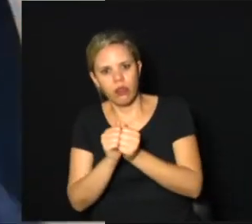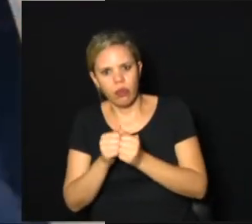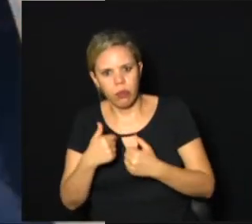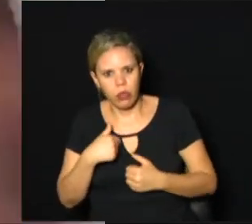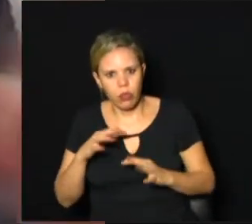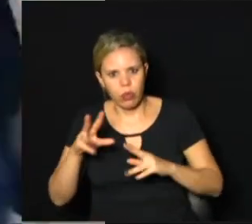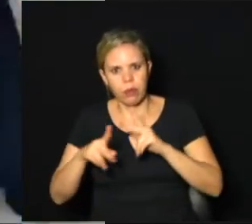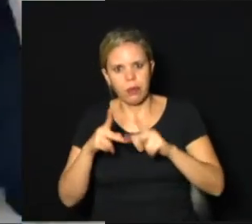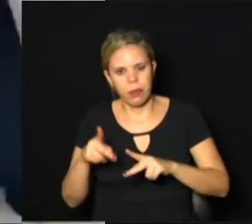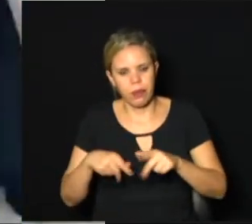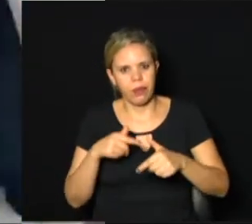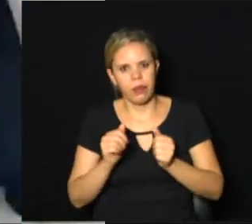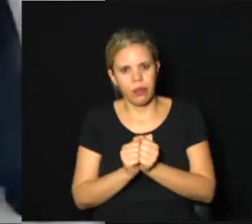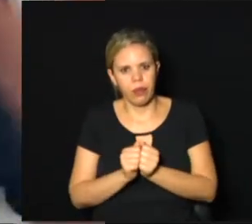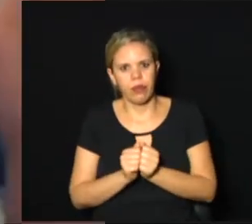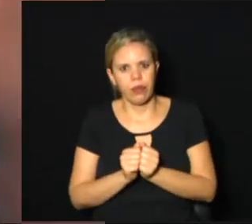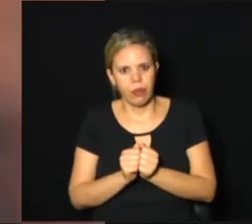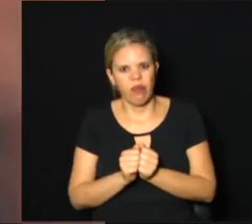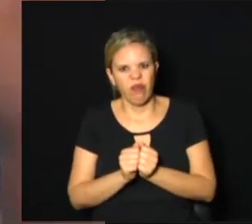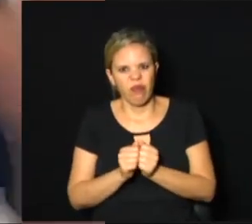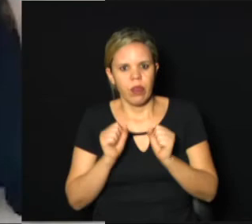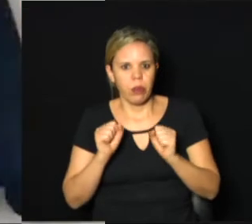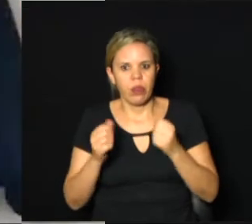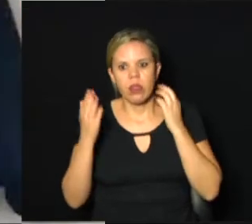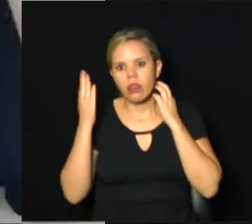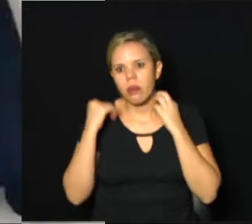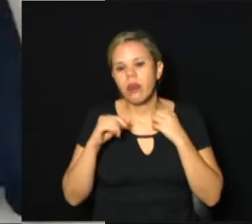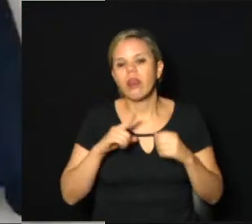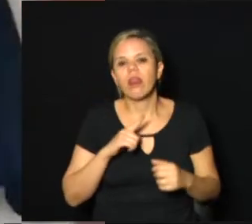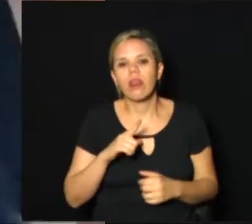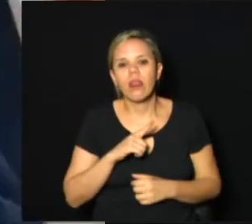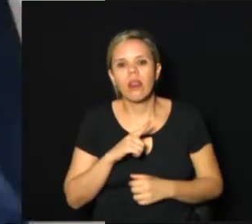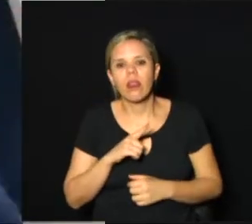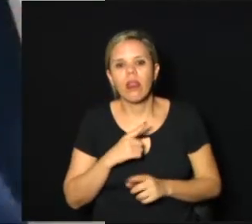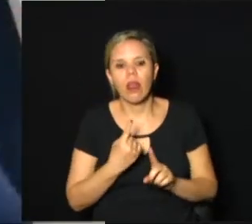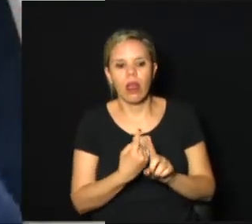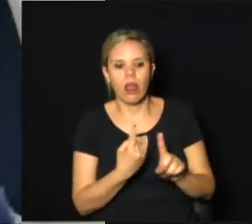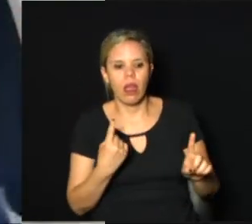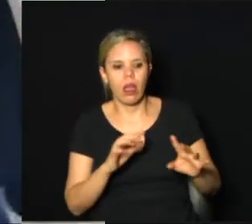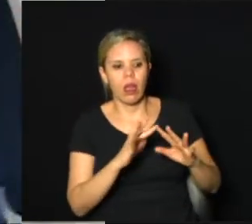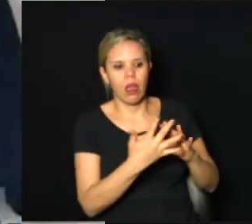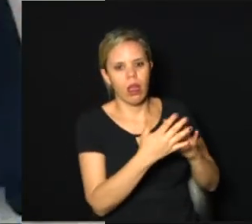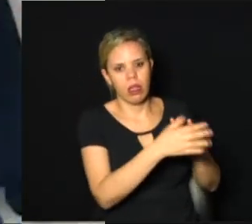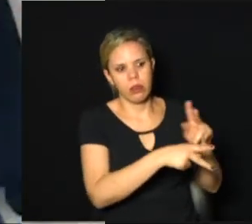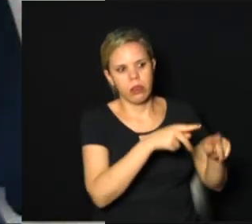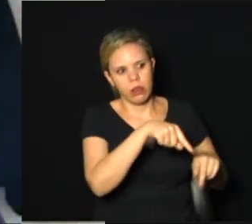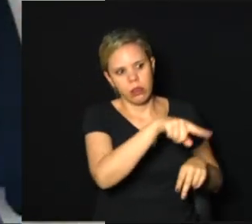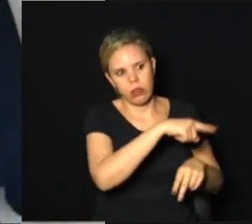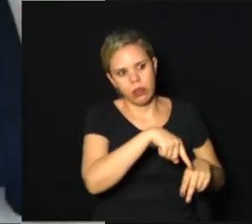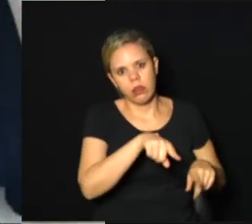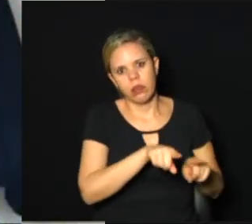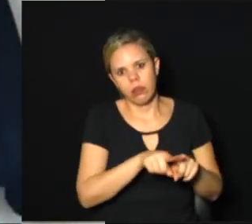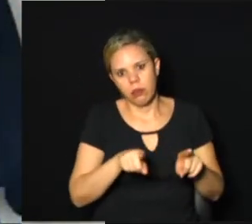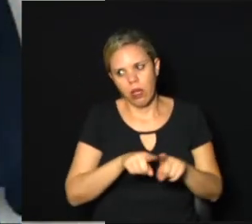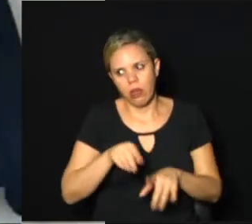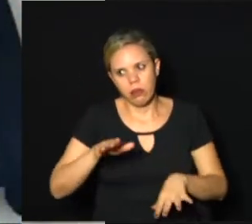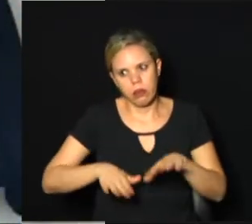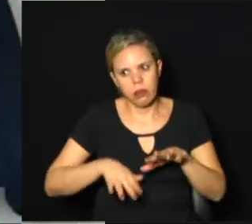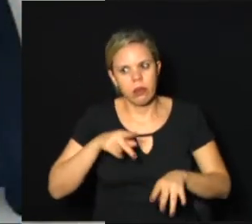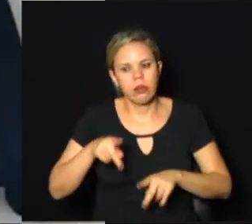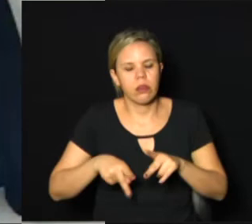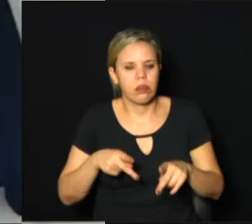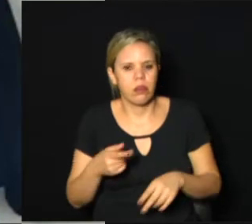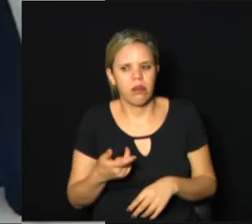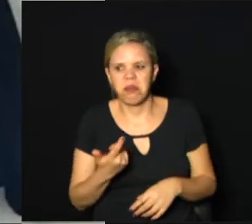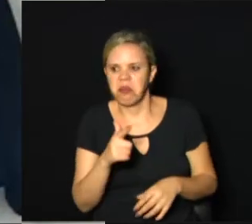comigo, todo mundo que está no entorno, para a gente poder saber quem teve e isolar essas pessoas também, porque às vezes as pessoas podem estar